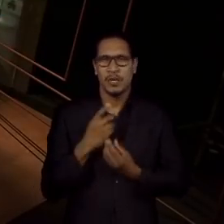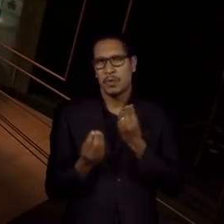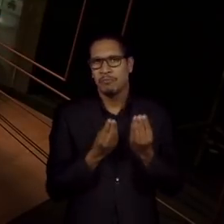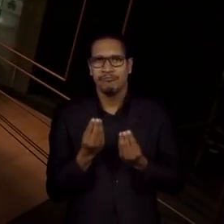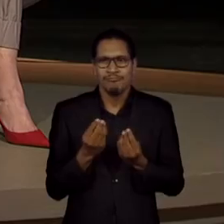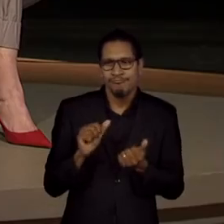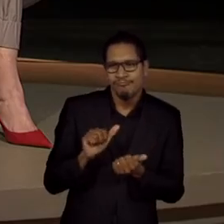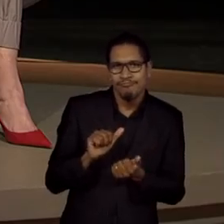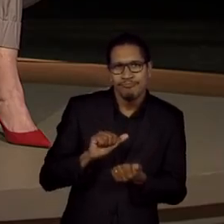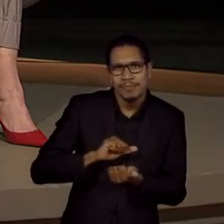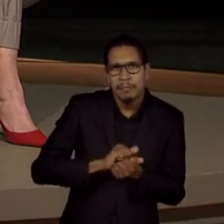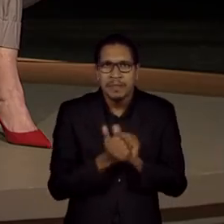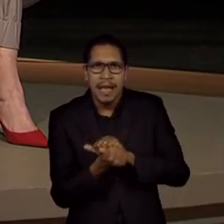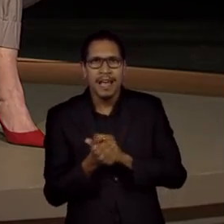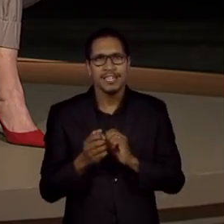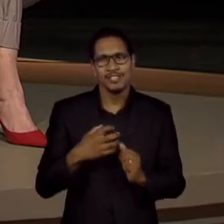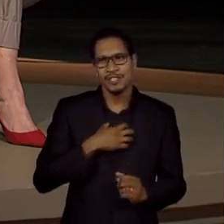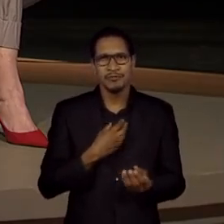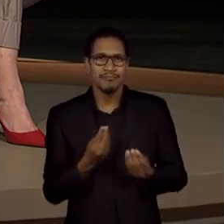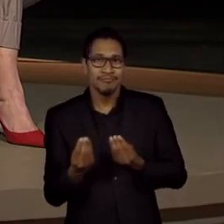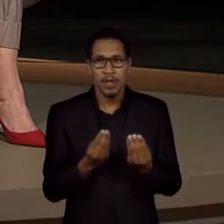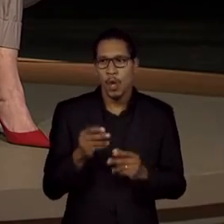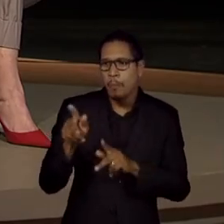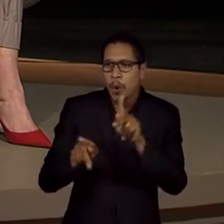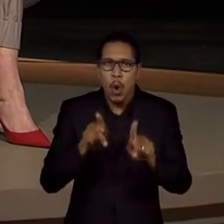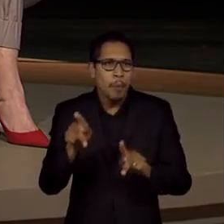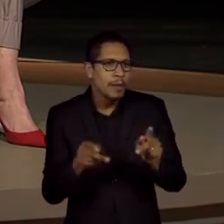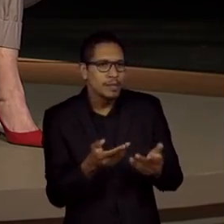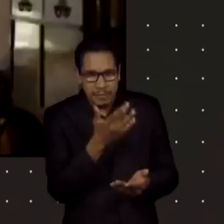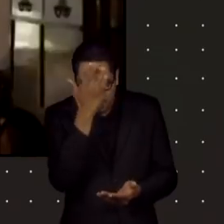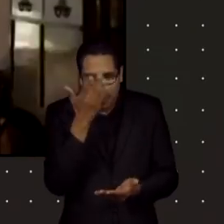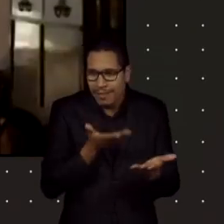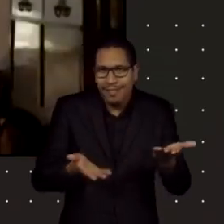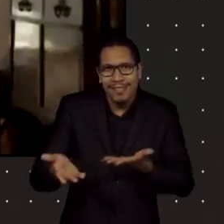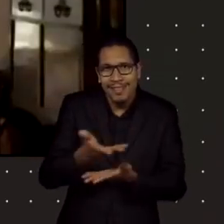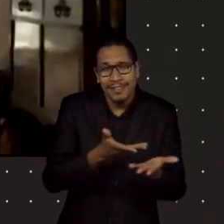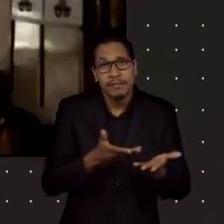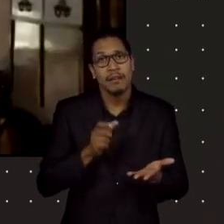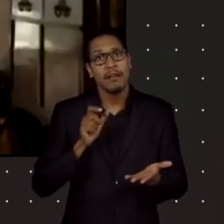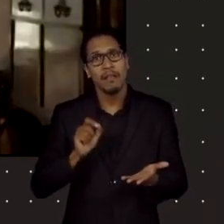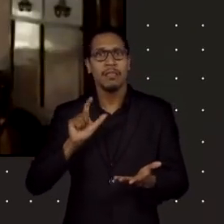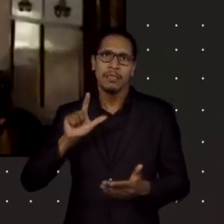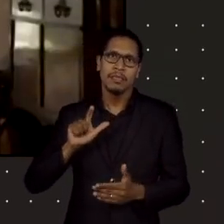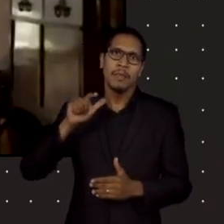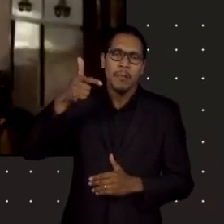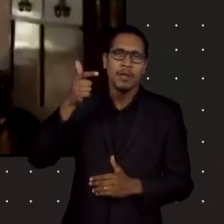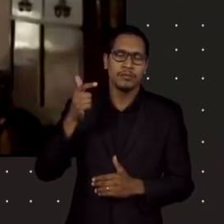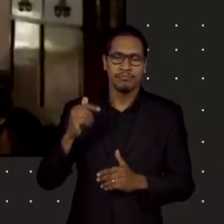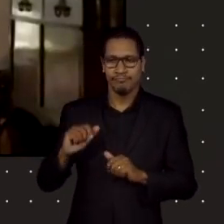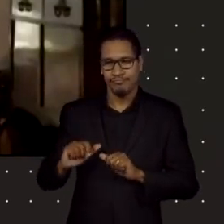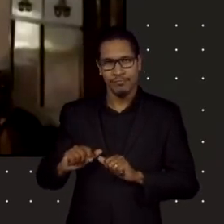né? Então, o que a carreira me trouxe de difícil